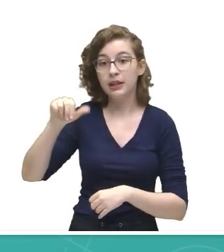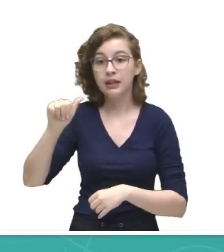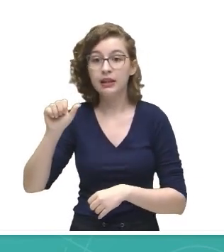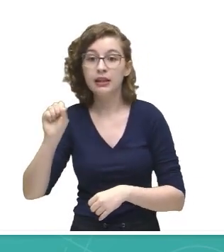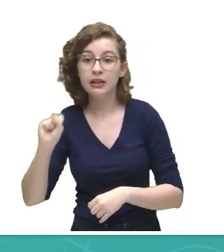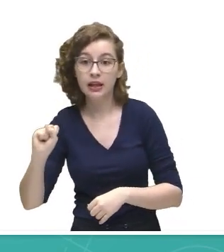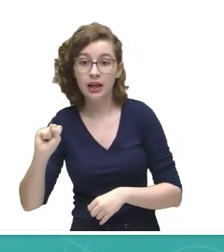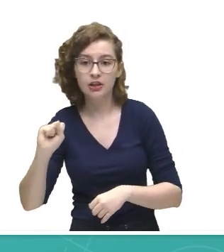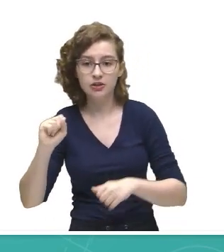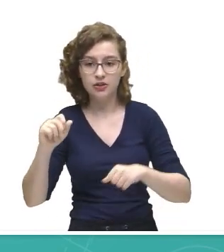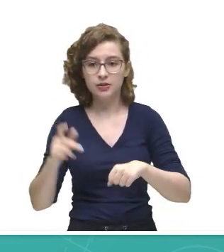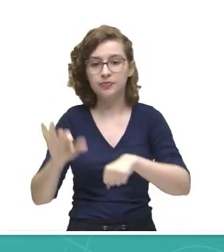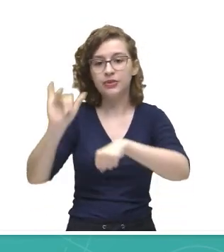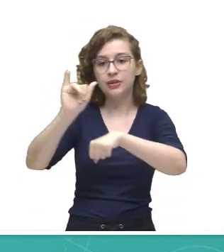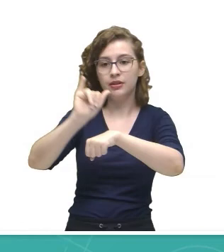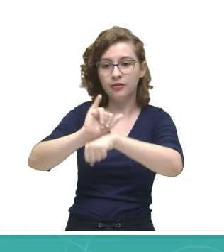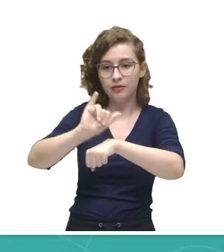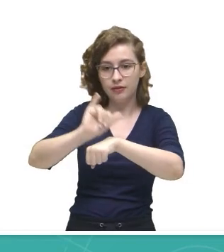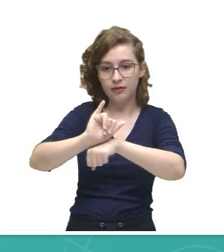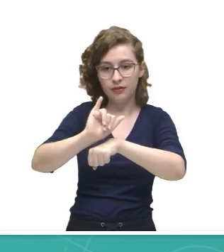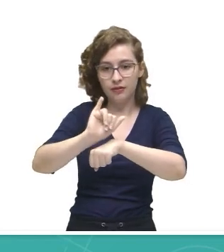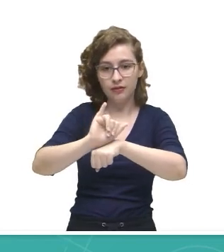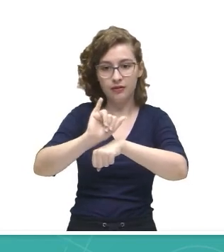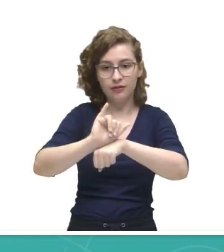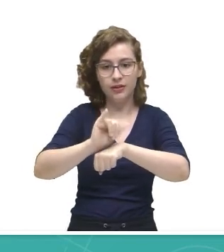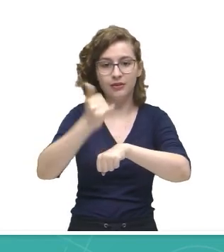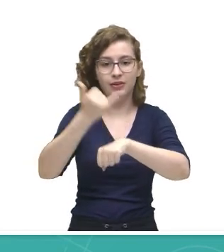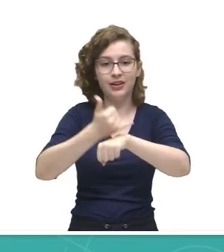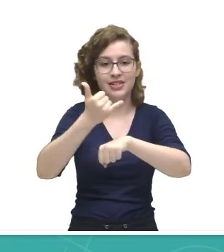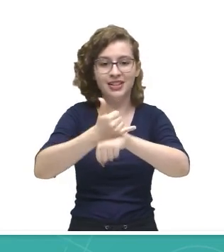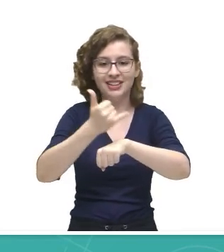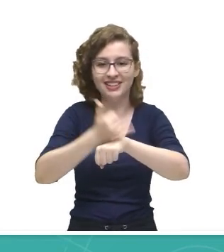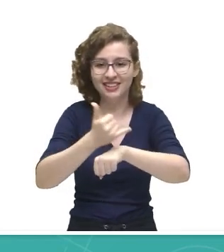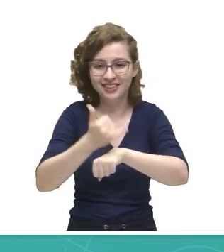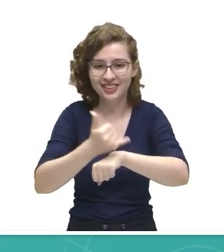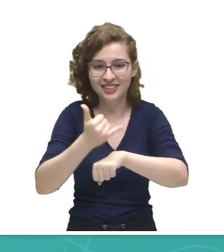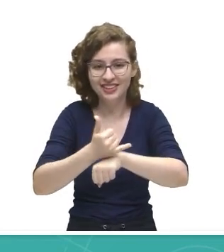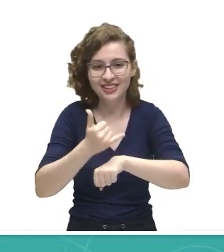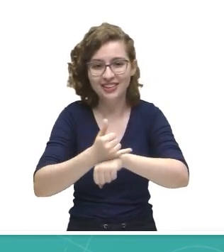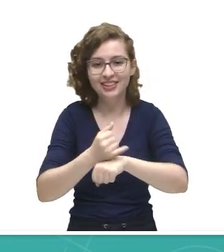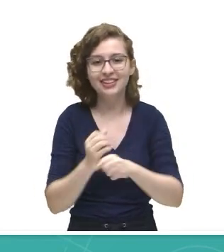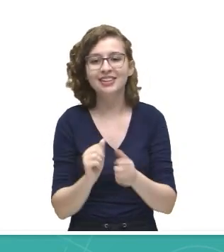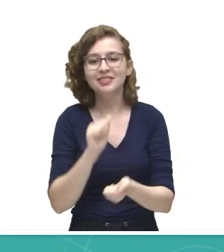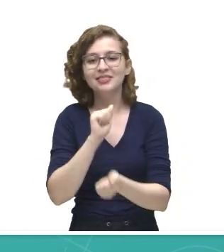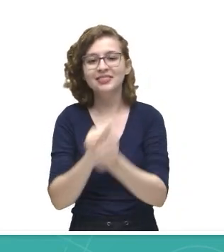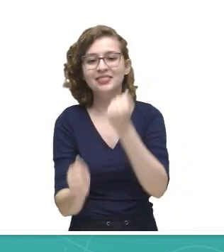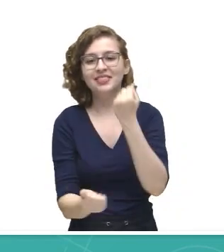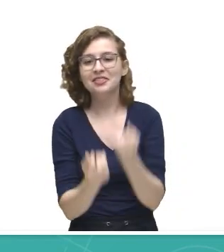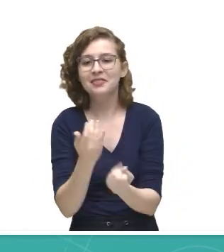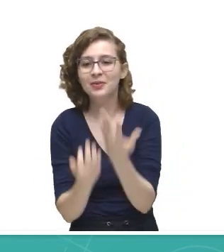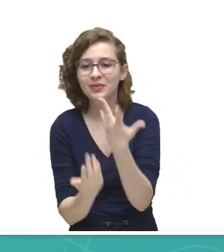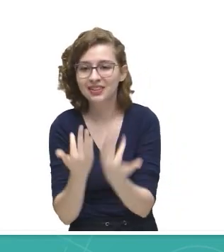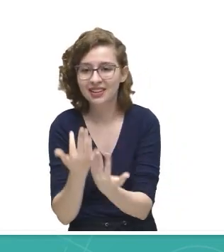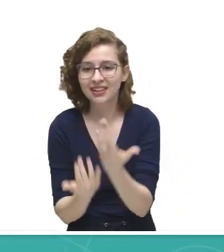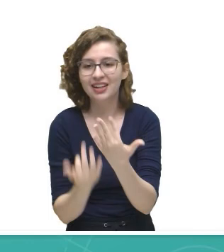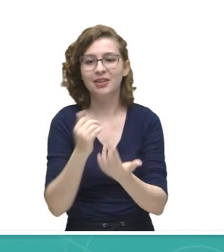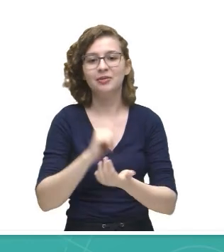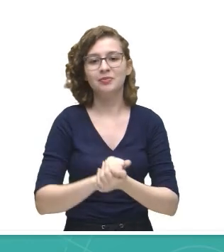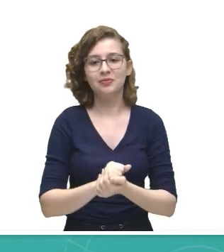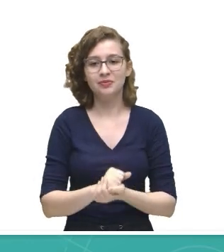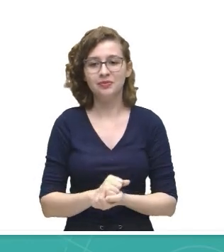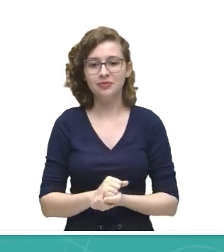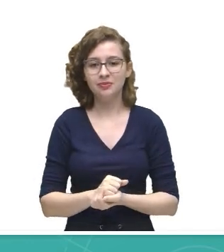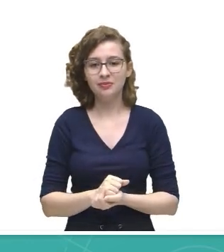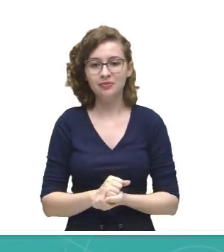ferro e carvão mineral. Lembrando que as primeiras máquinas elas são movidas a vapor. Então isso aí vai